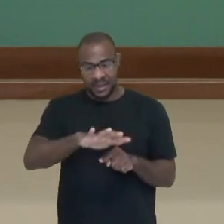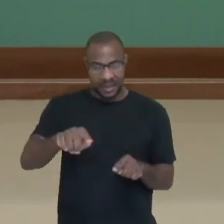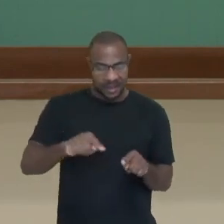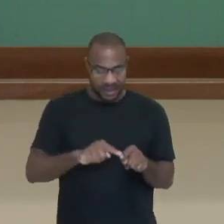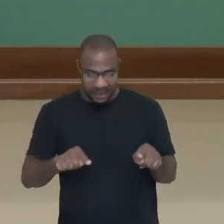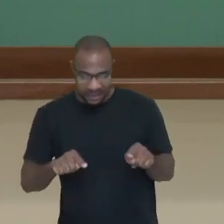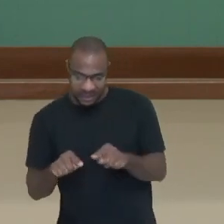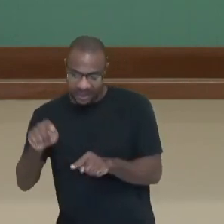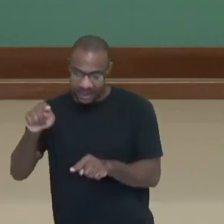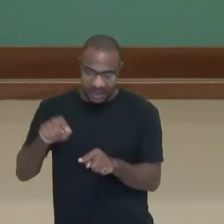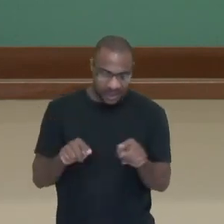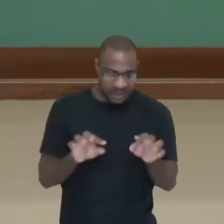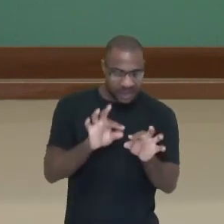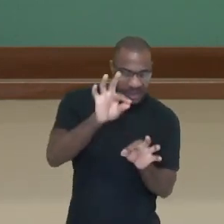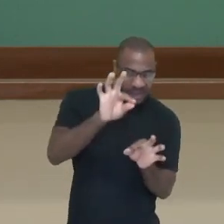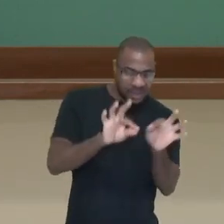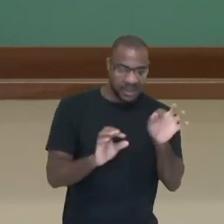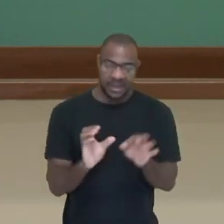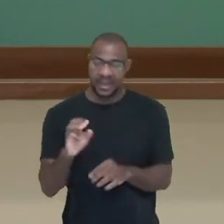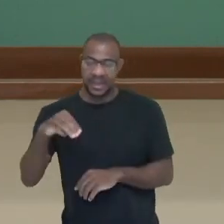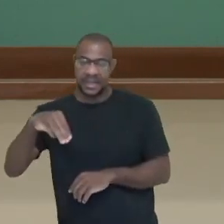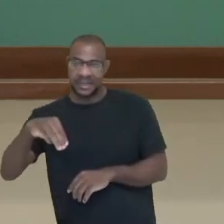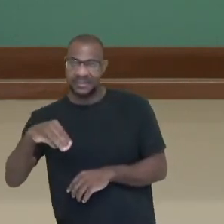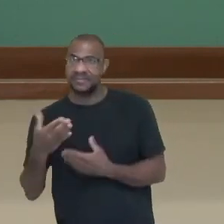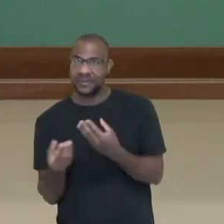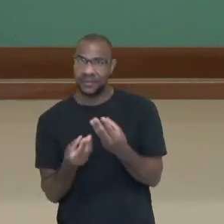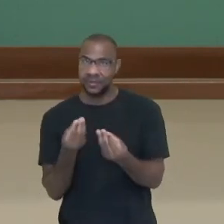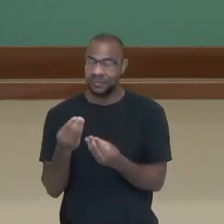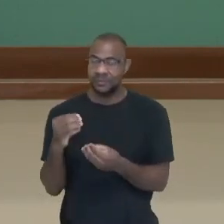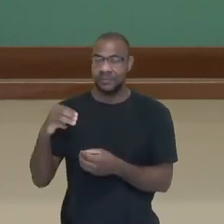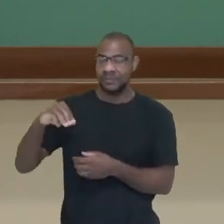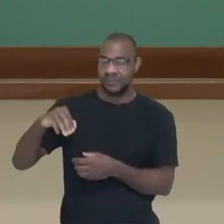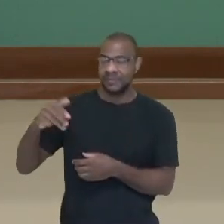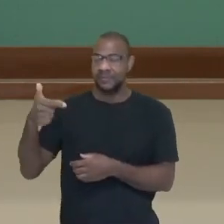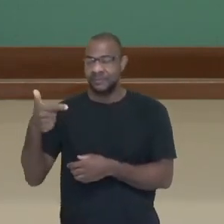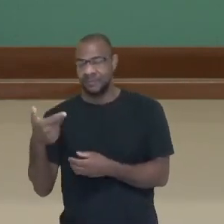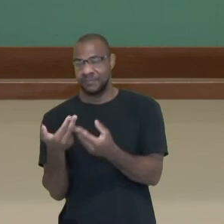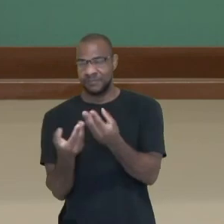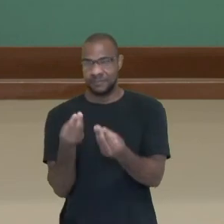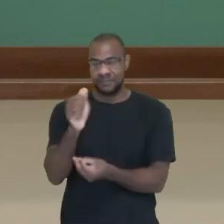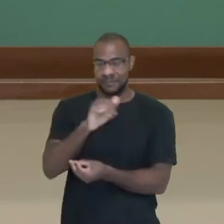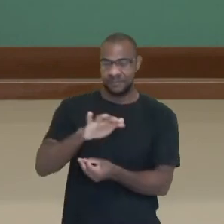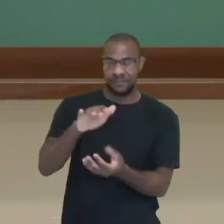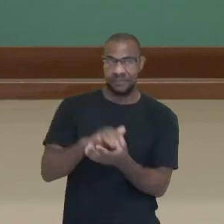é importante a gente saber calcular medidas de área para